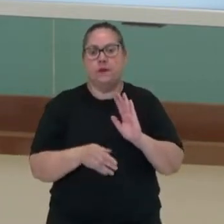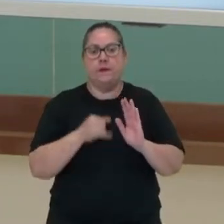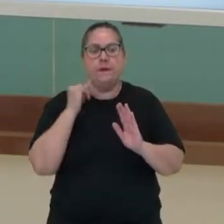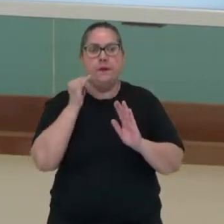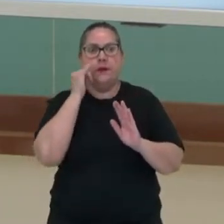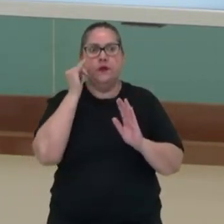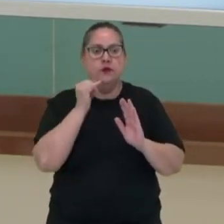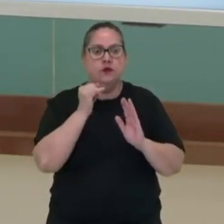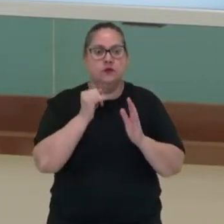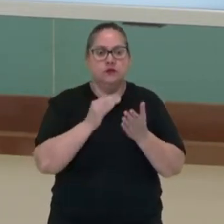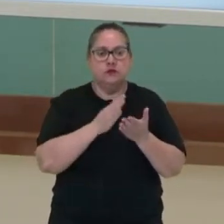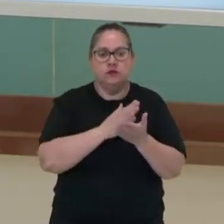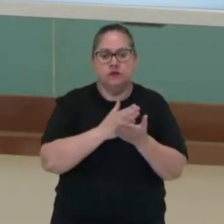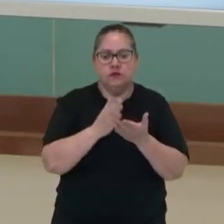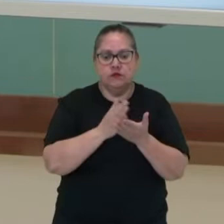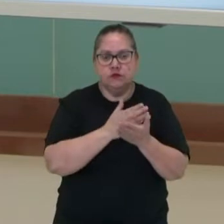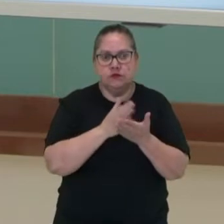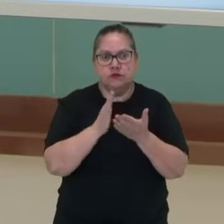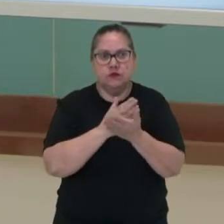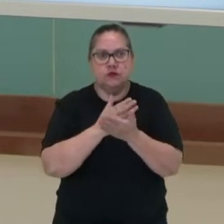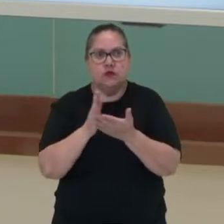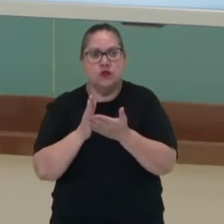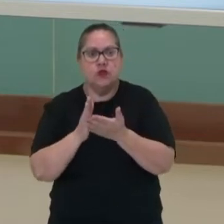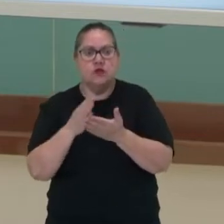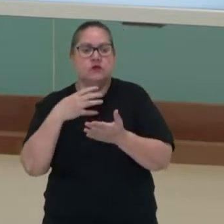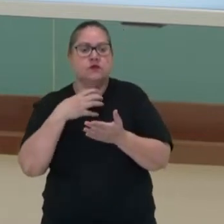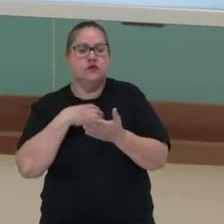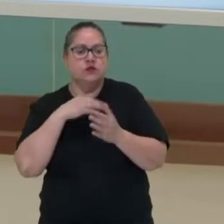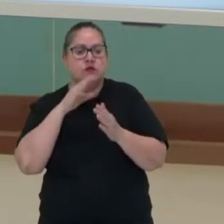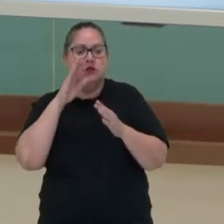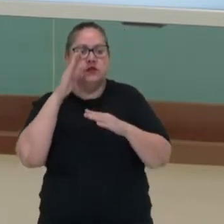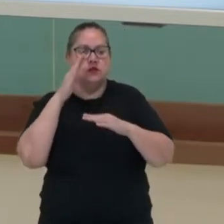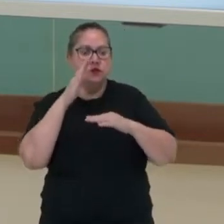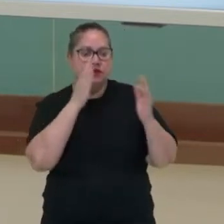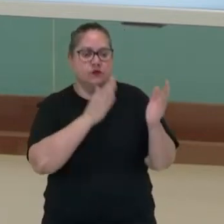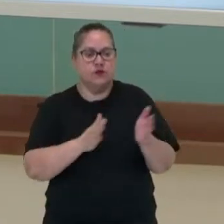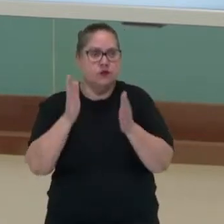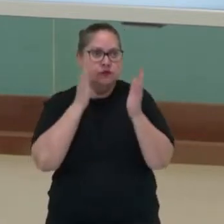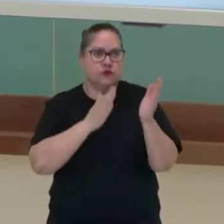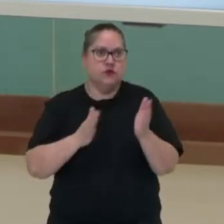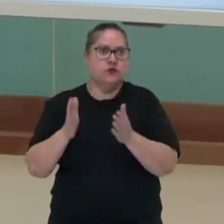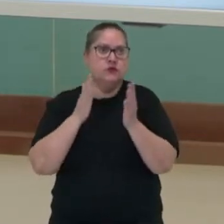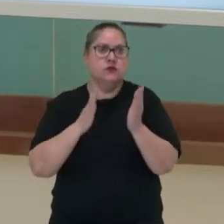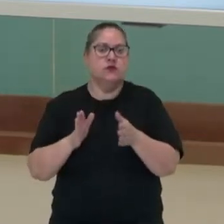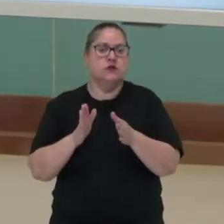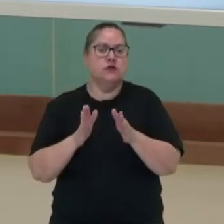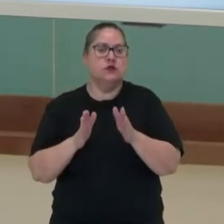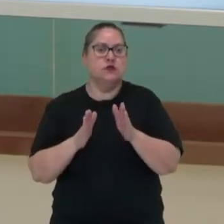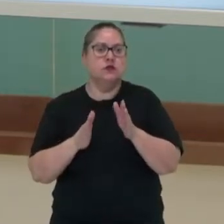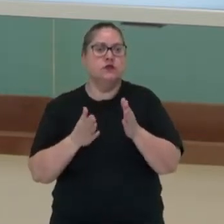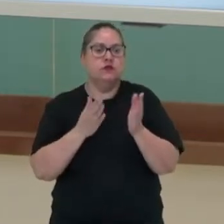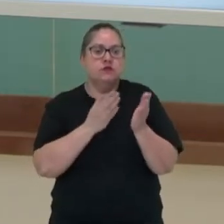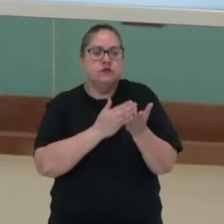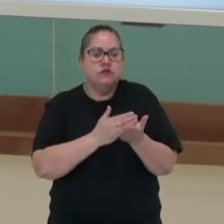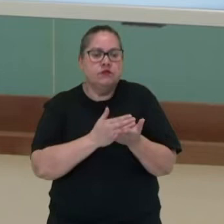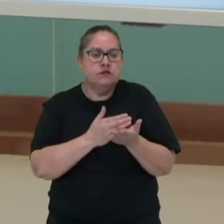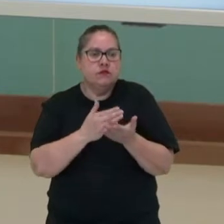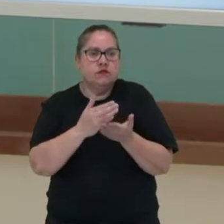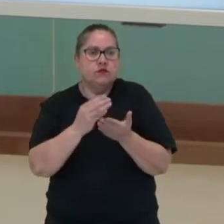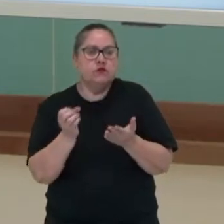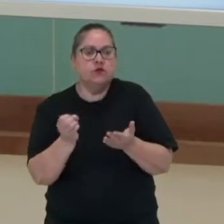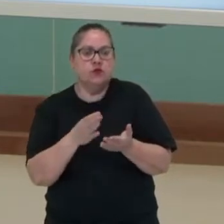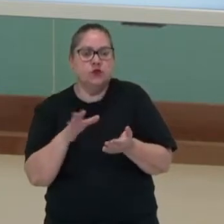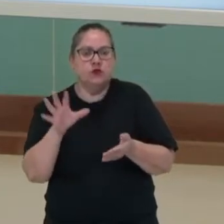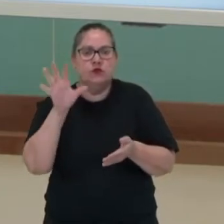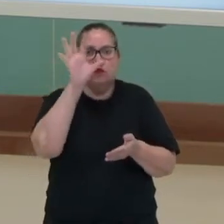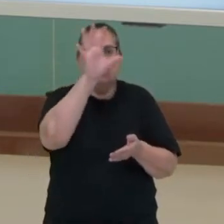na distribuição da formatação do jeito de se produzir. E isso, obviamente, vai dar origem a um novo espaço